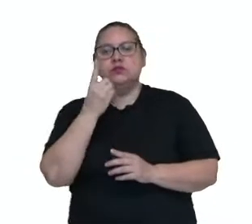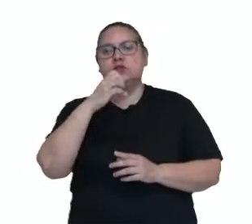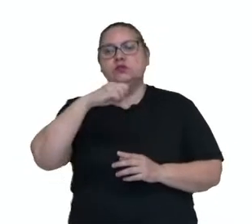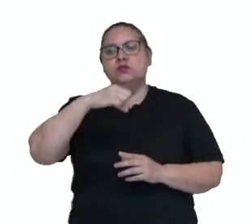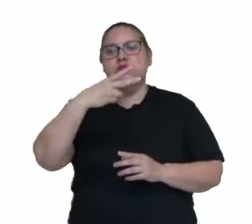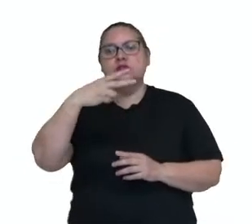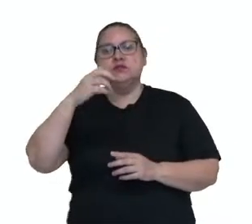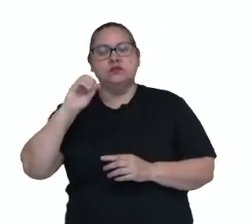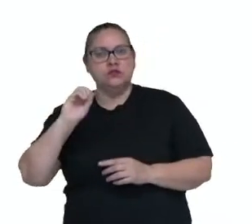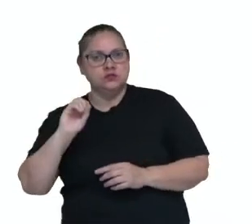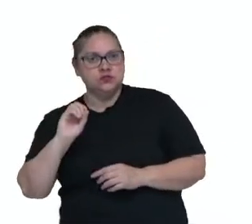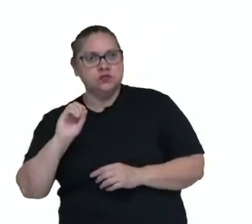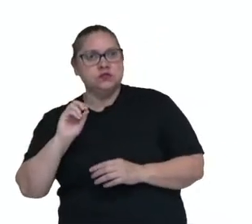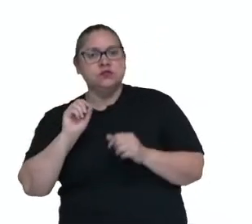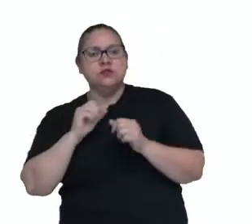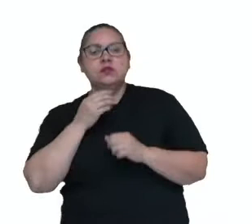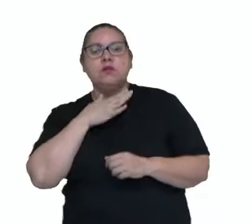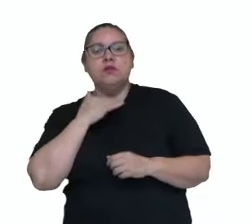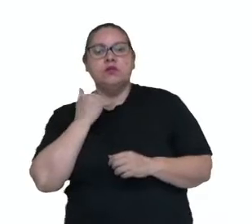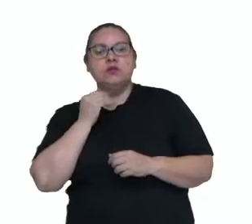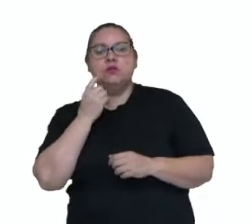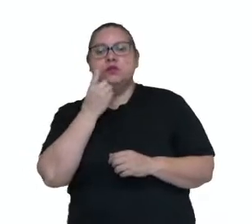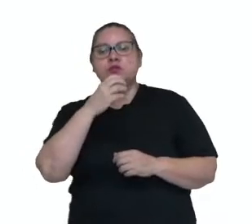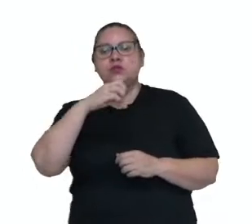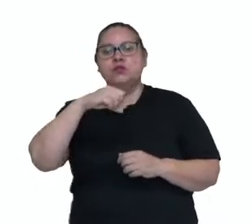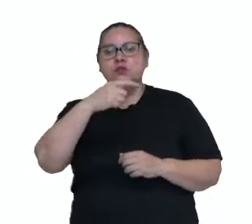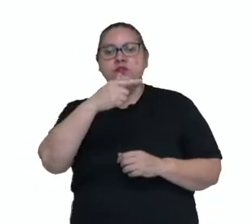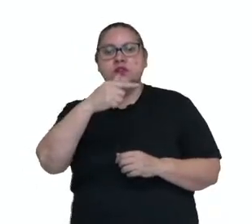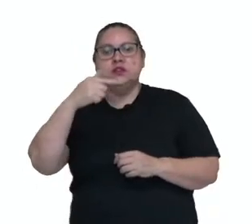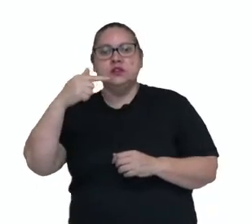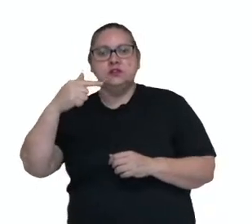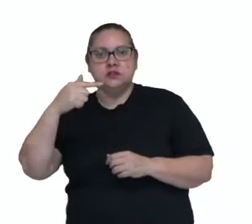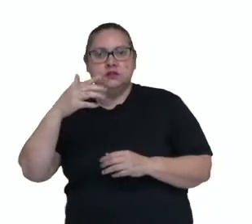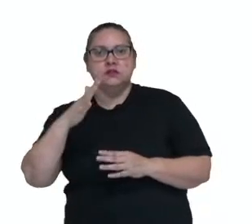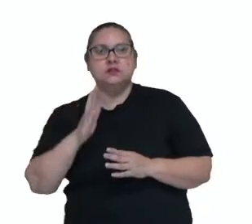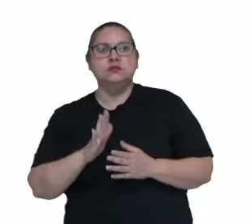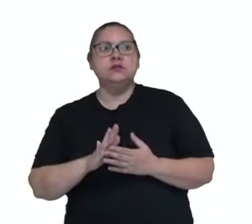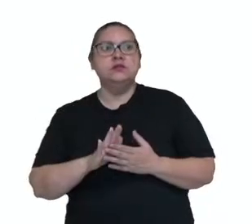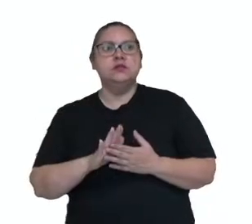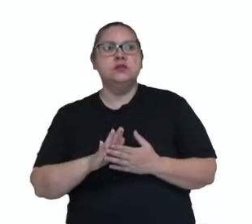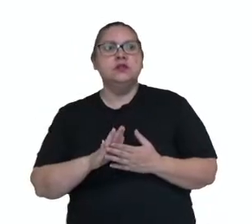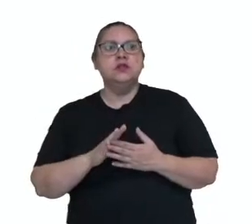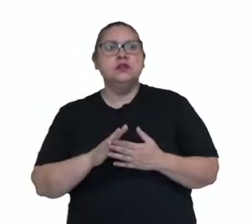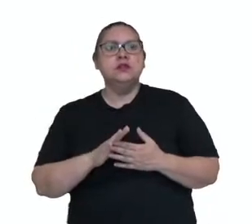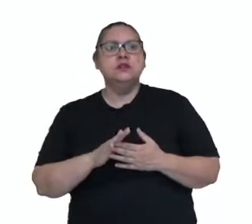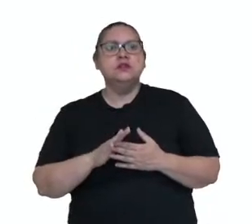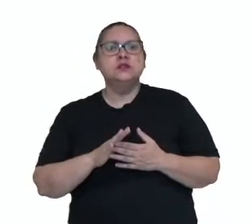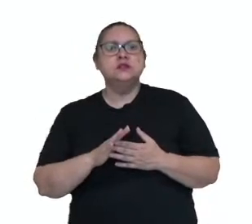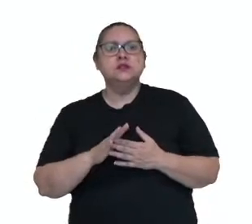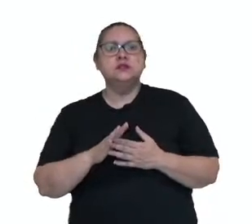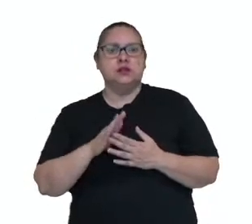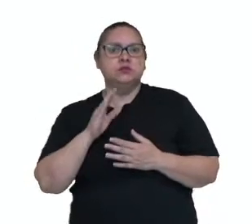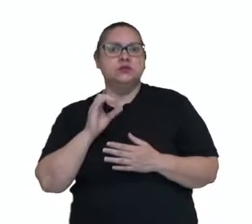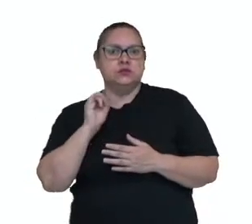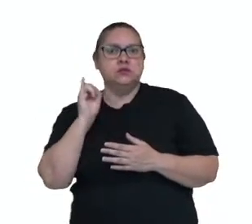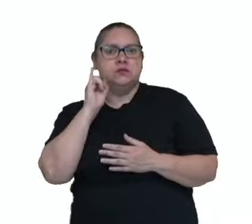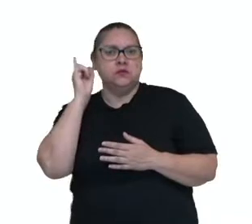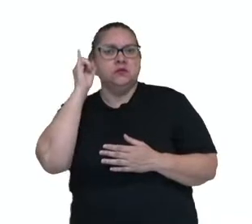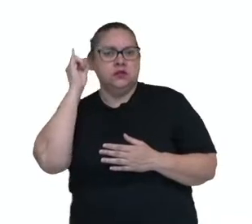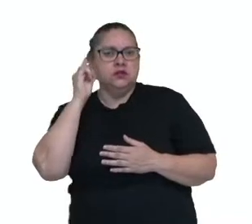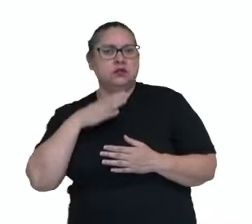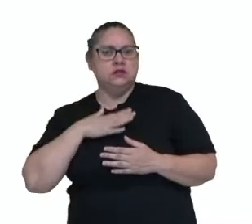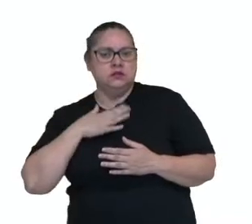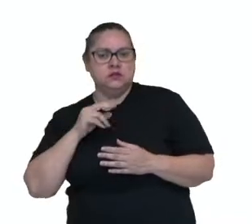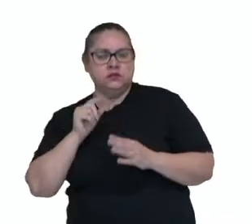1920, e falecida em 1977. Esse ícone da nossa